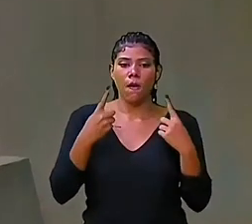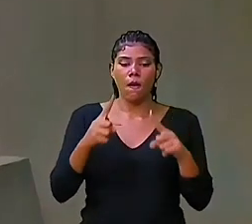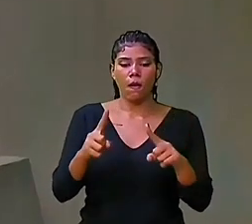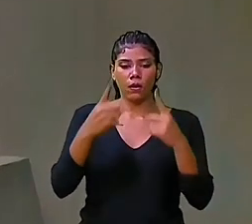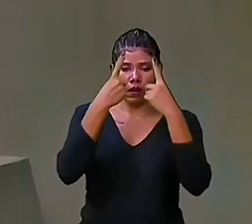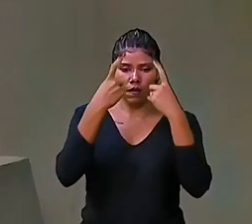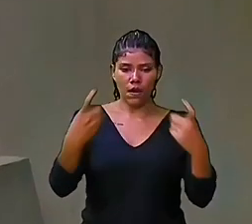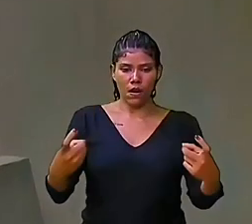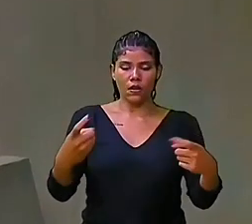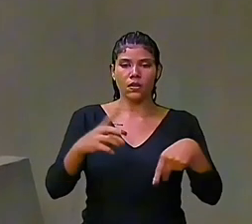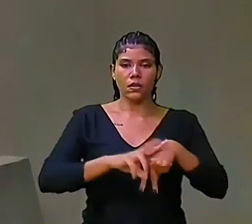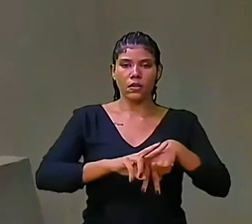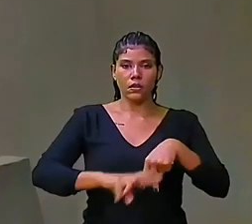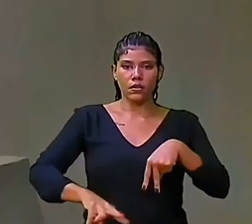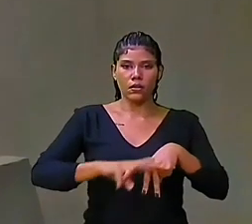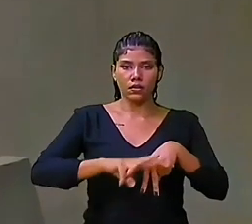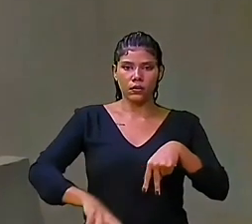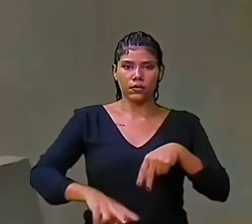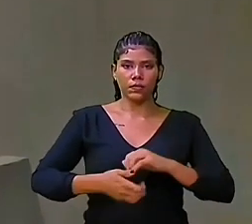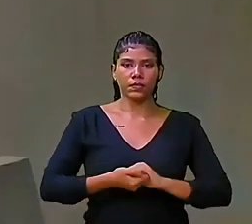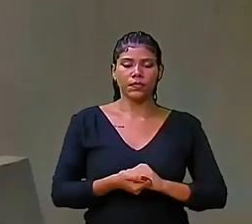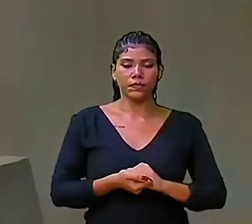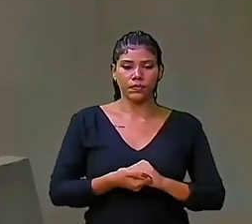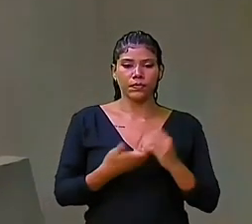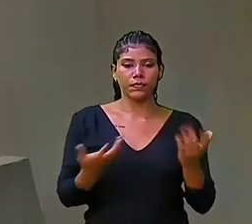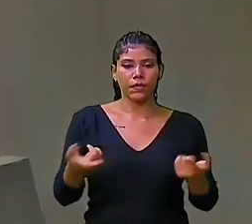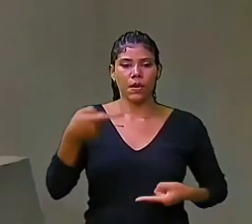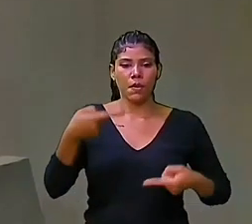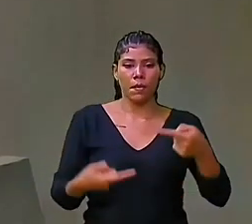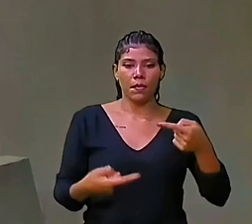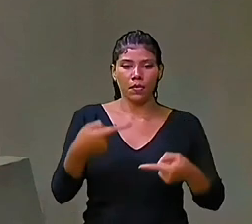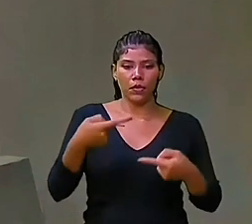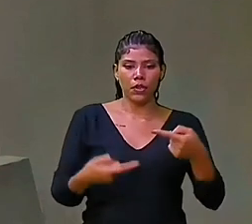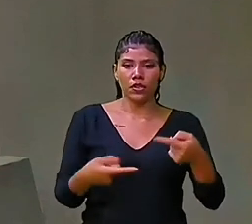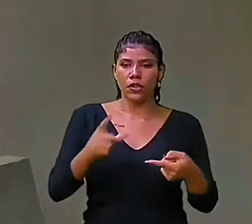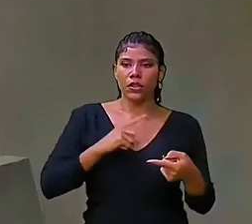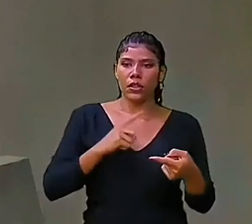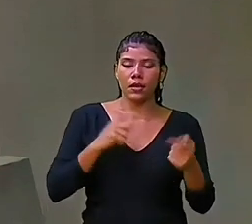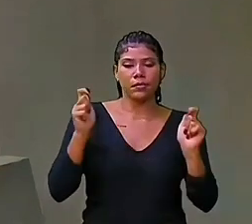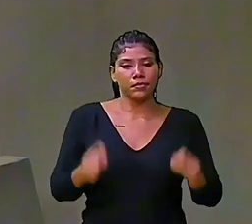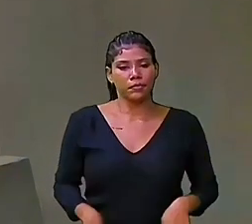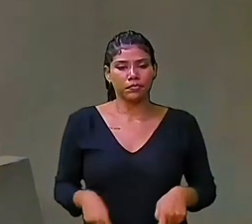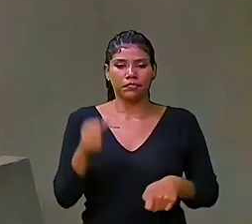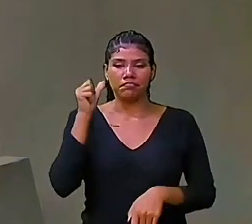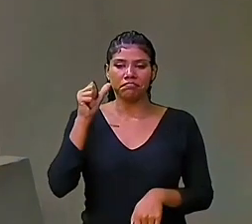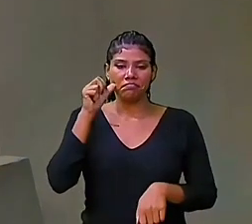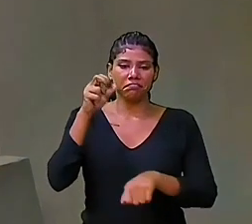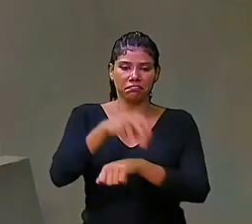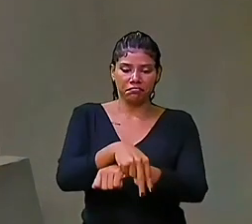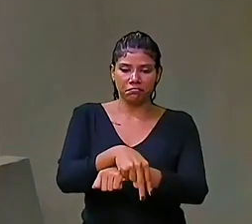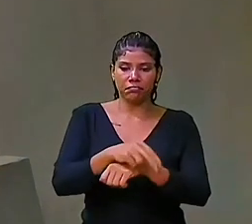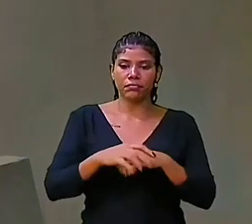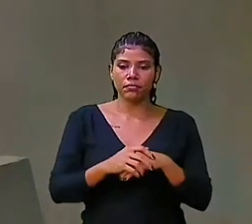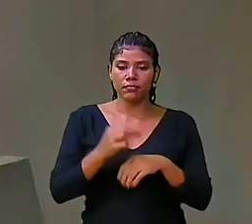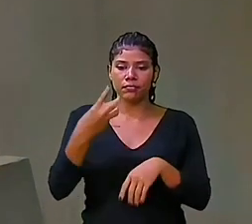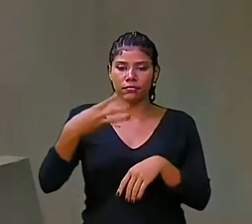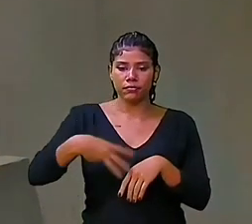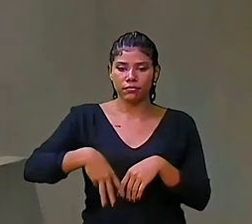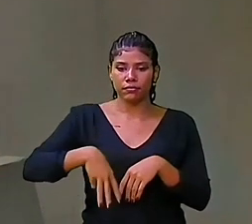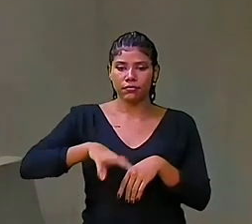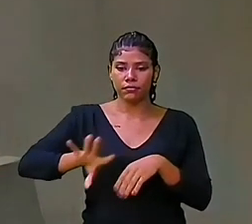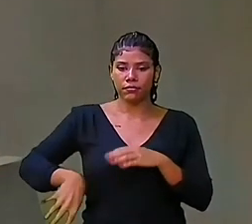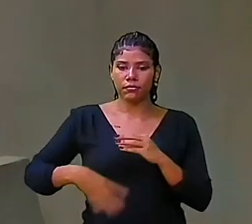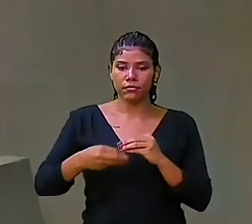violência política de gênero, para que a política não seja um lugar hostil às mulheres, para que mais mulheres possam representar. A presidência concede mais